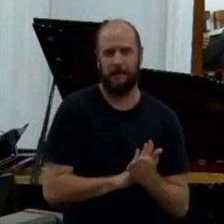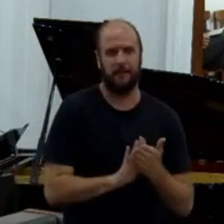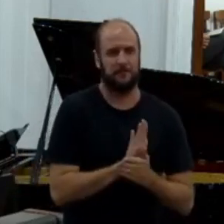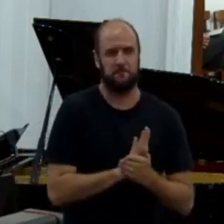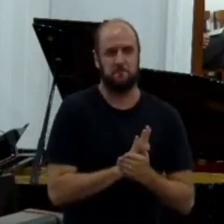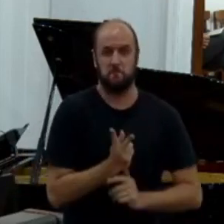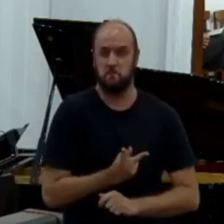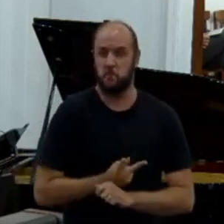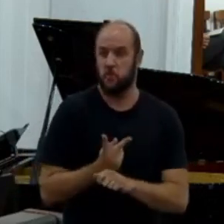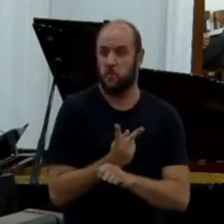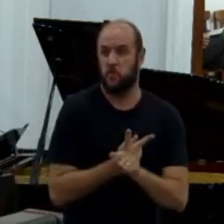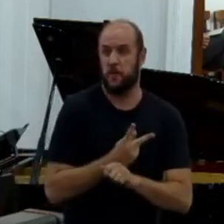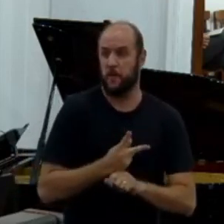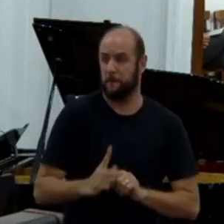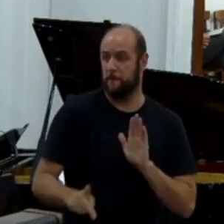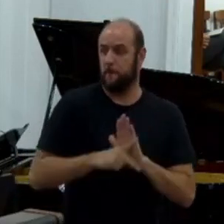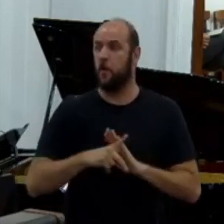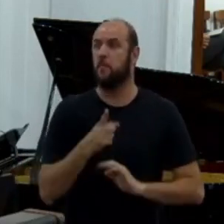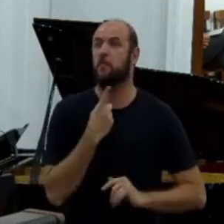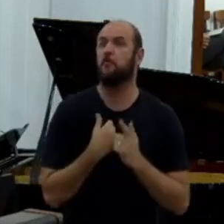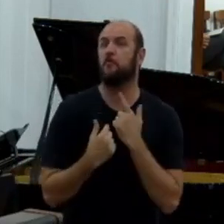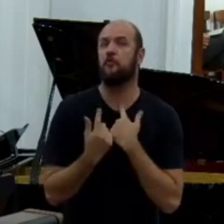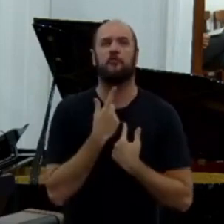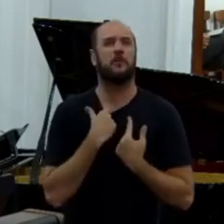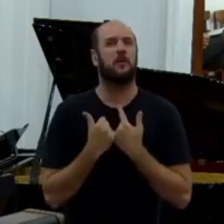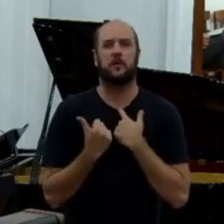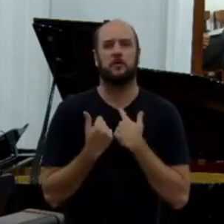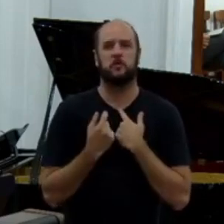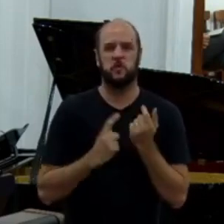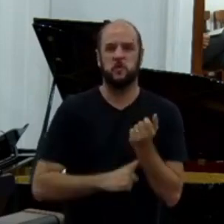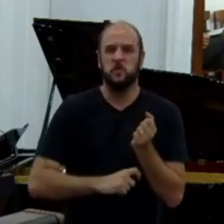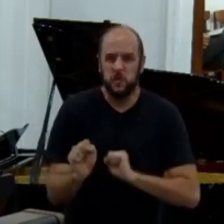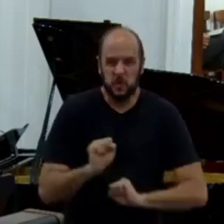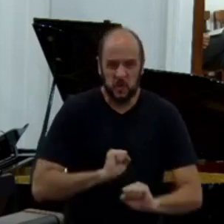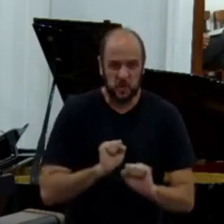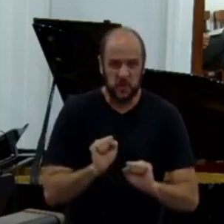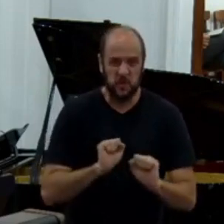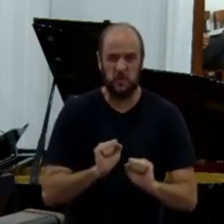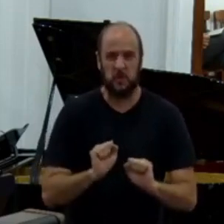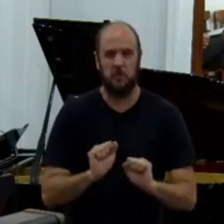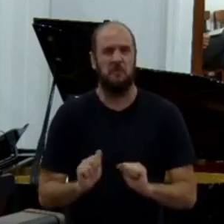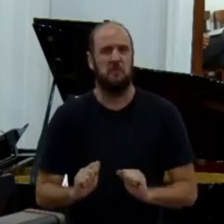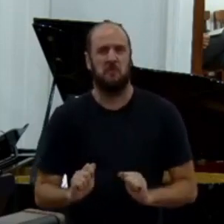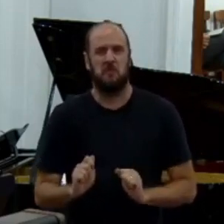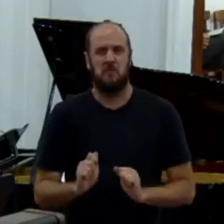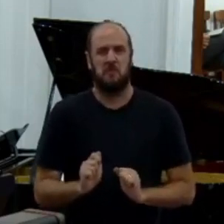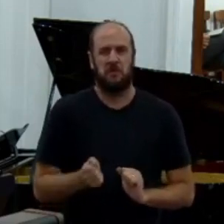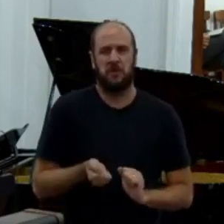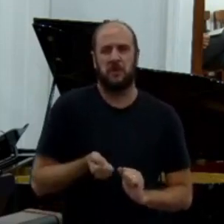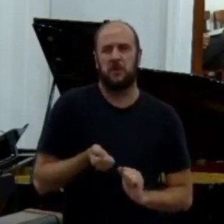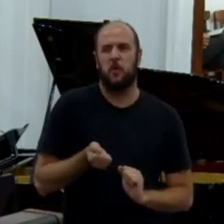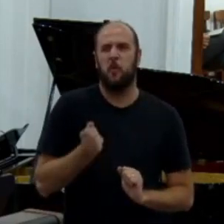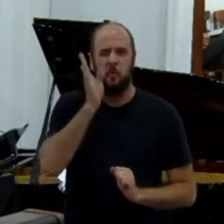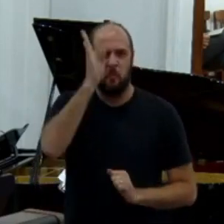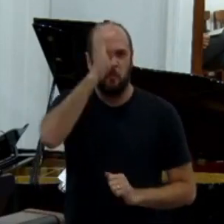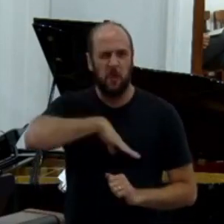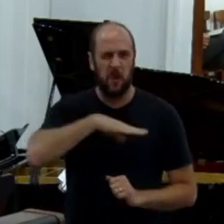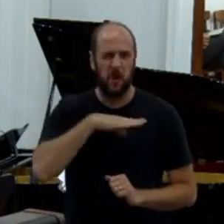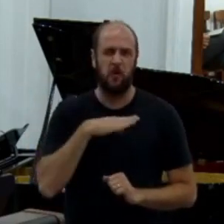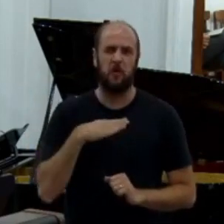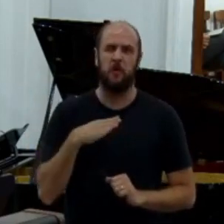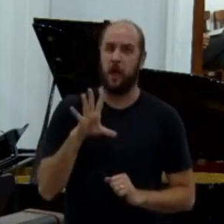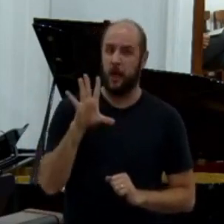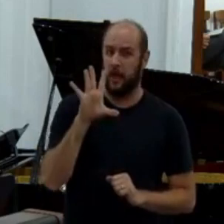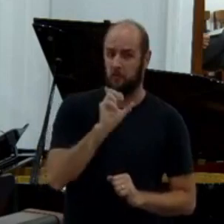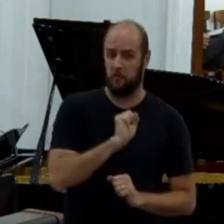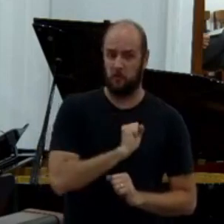não busca os seus interesses, não se irrita, não se ressente do mal. O